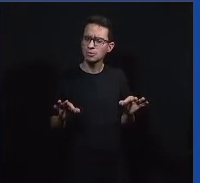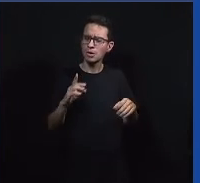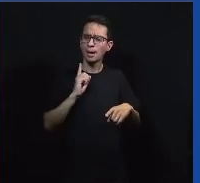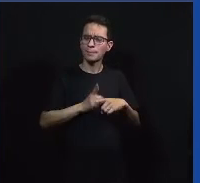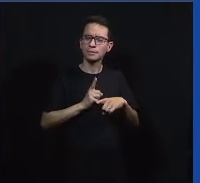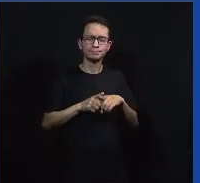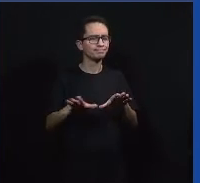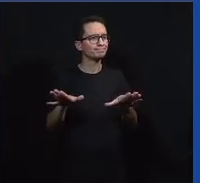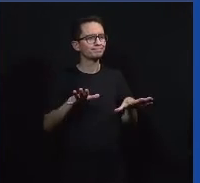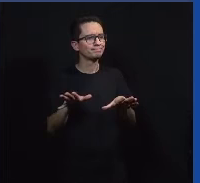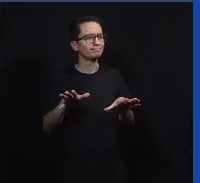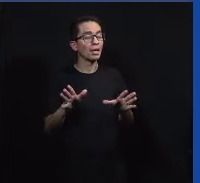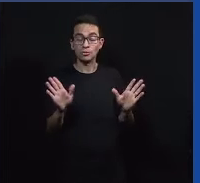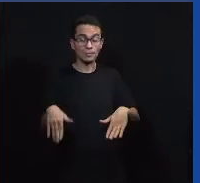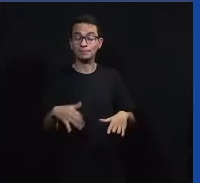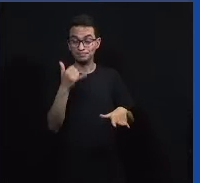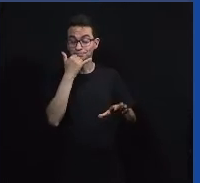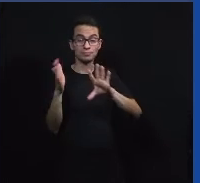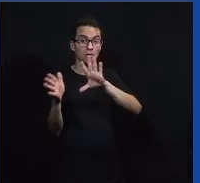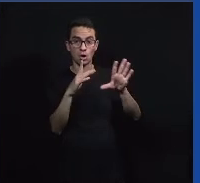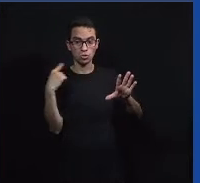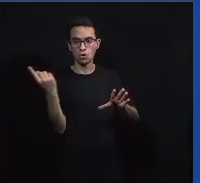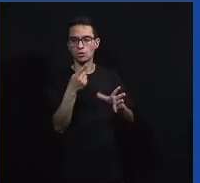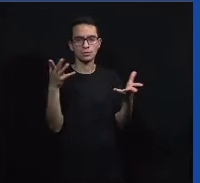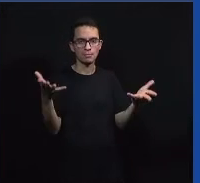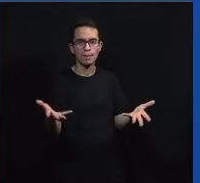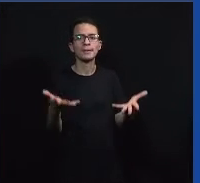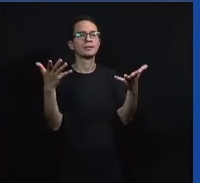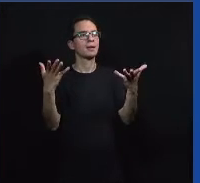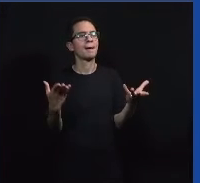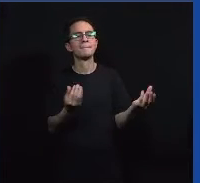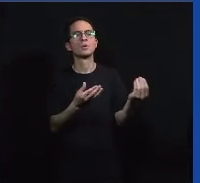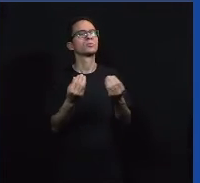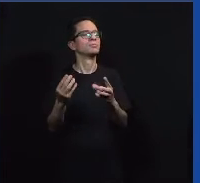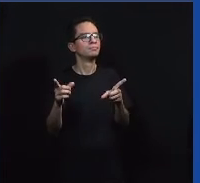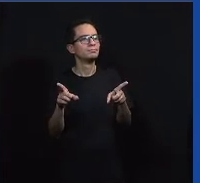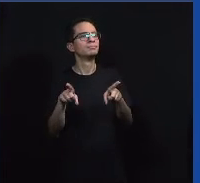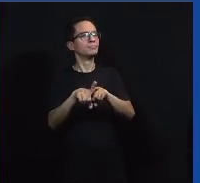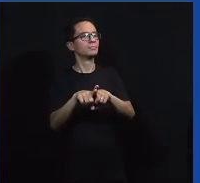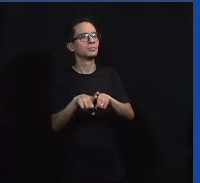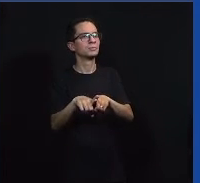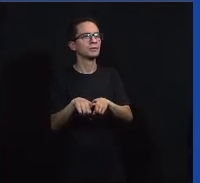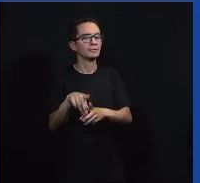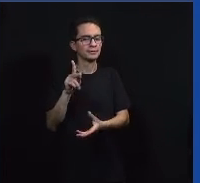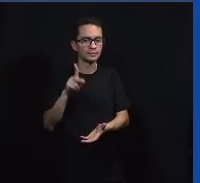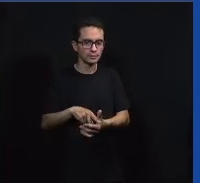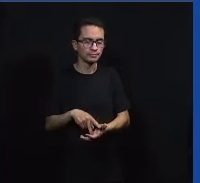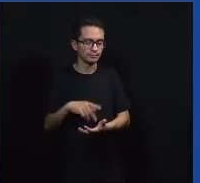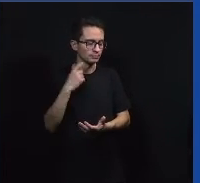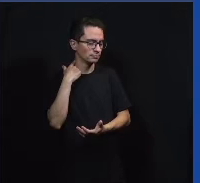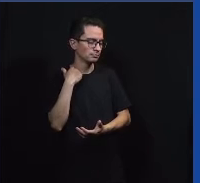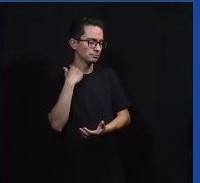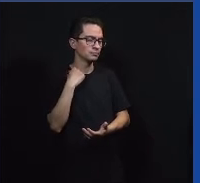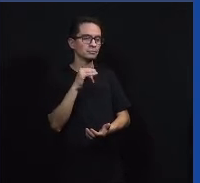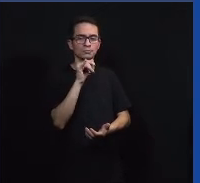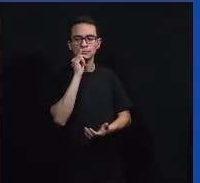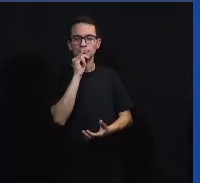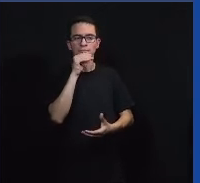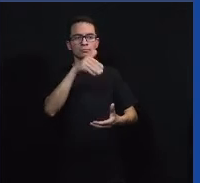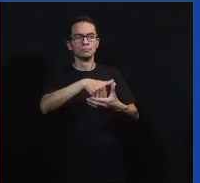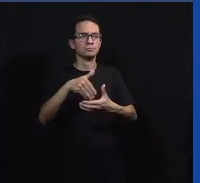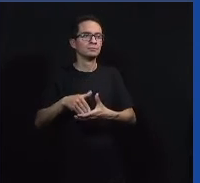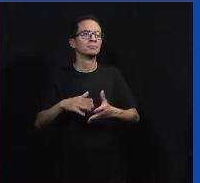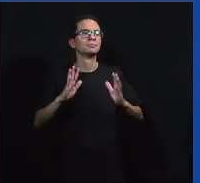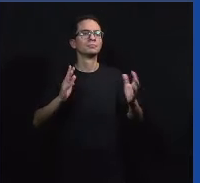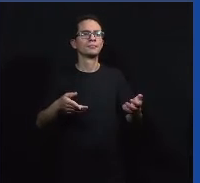movimentou bastante com parceiros muito importantes. Então, né, ressaltando alguns, por exemplo, cartório eleitoral, que já